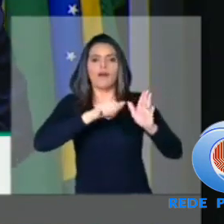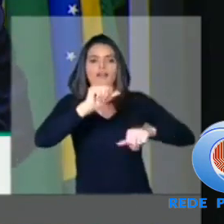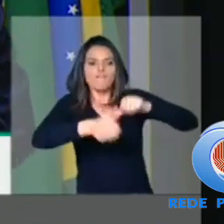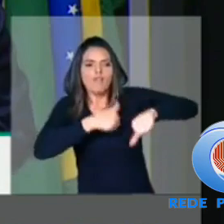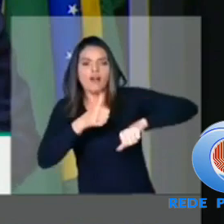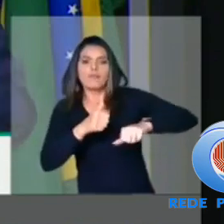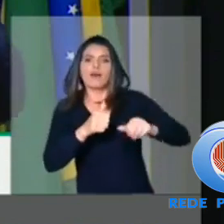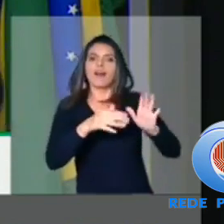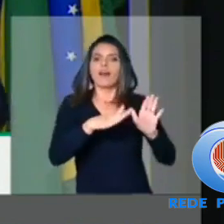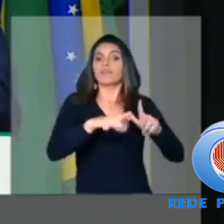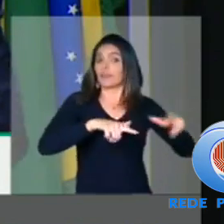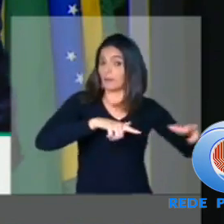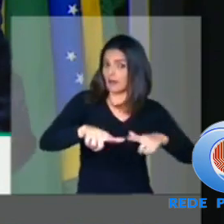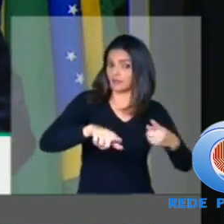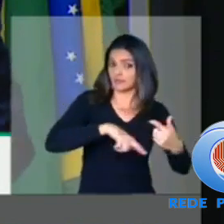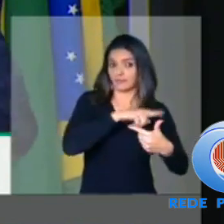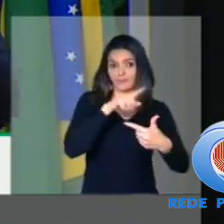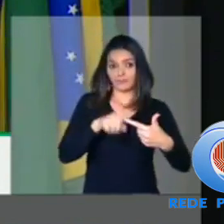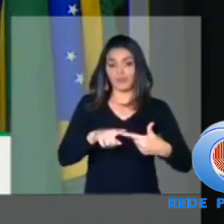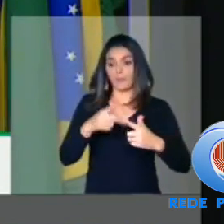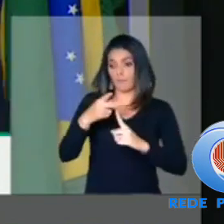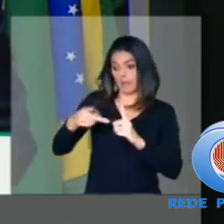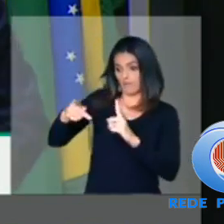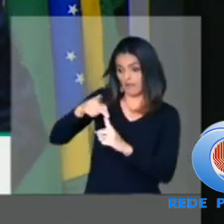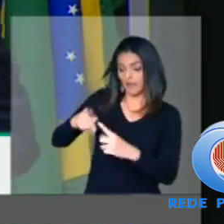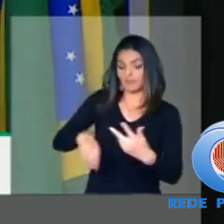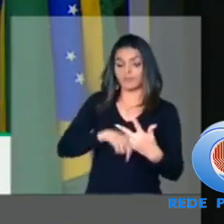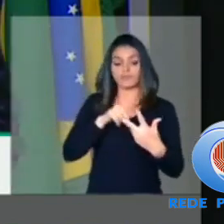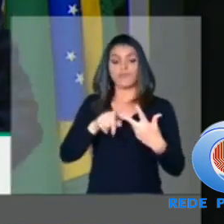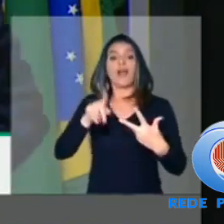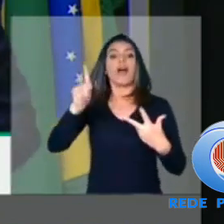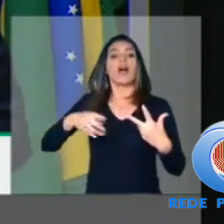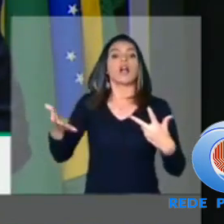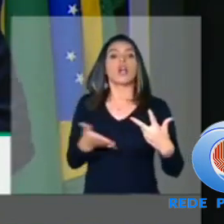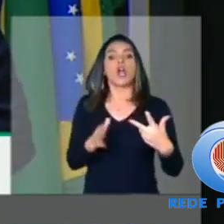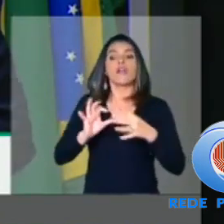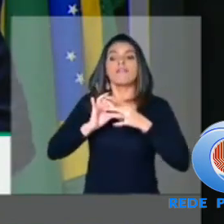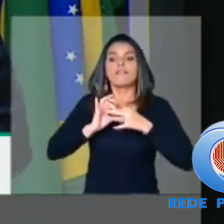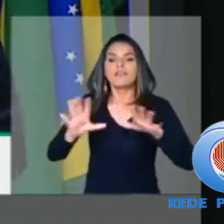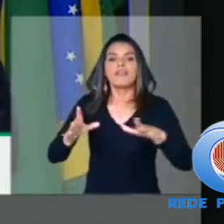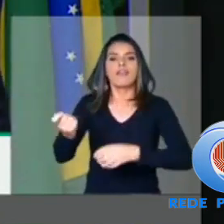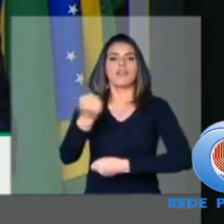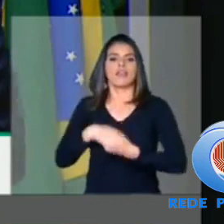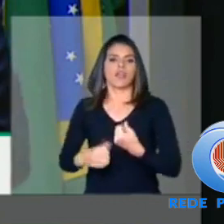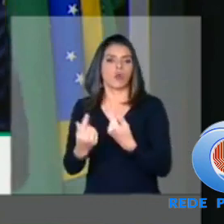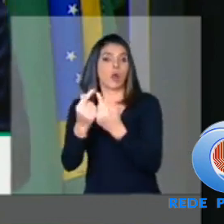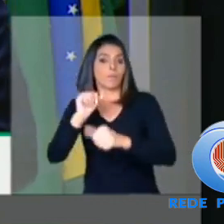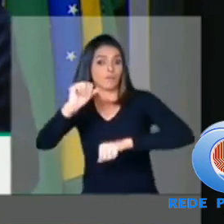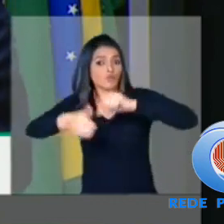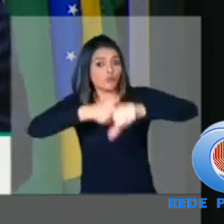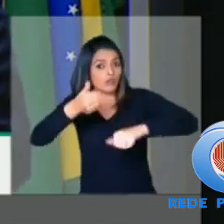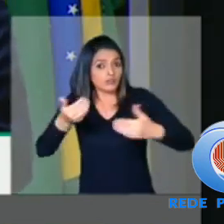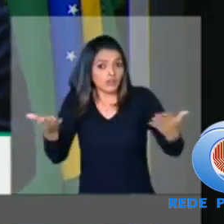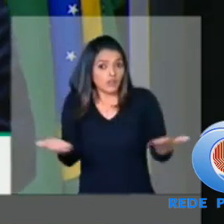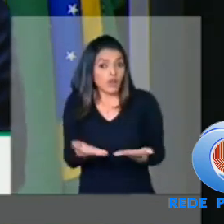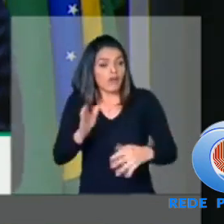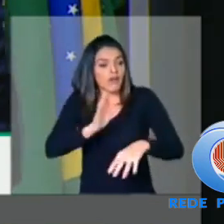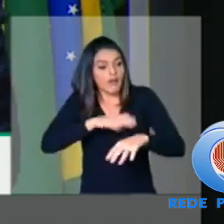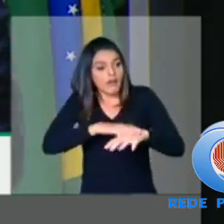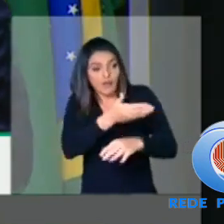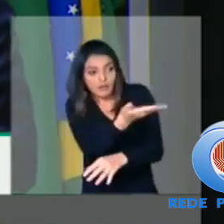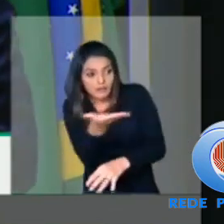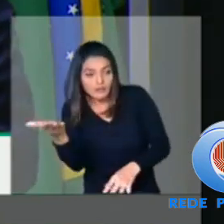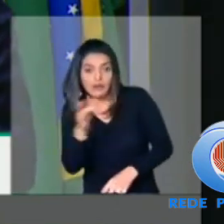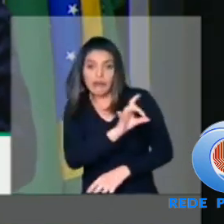reforma previdenciária, agora a reforma que trata da liberdade econômica. Está na mão de cada um, de cada uma